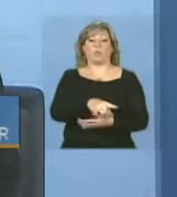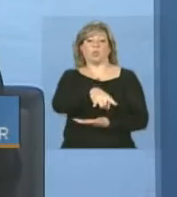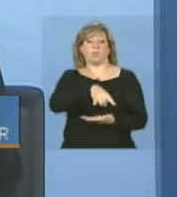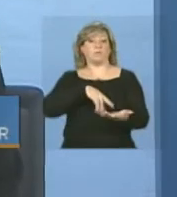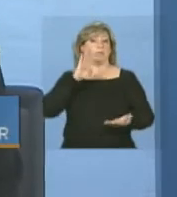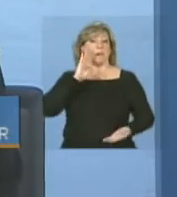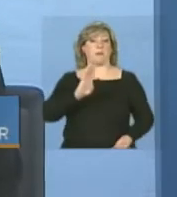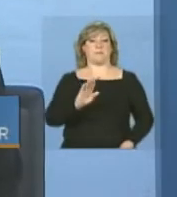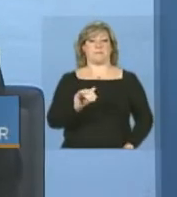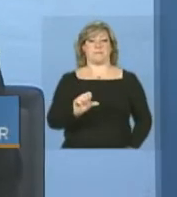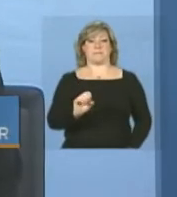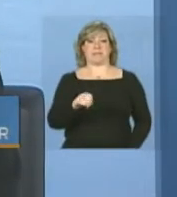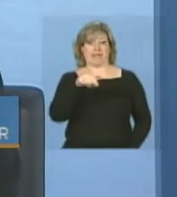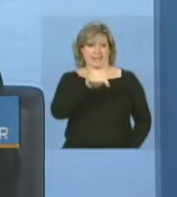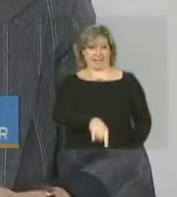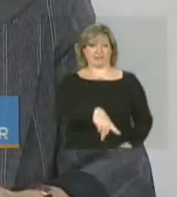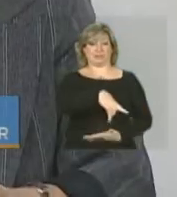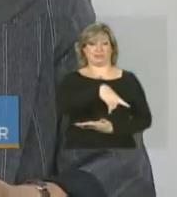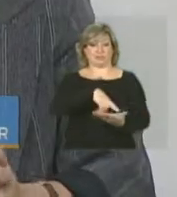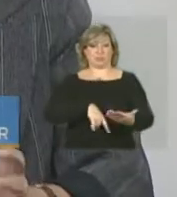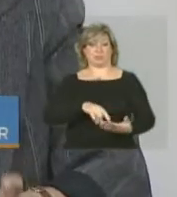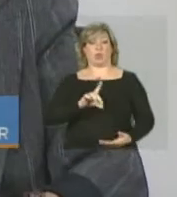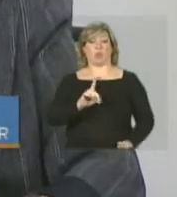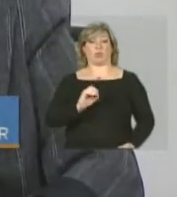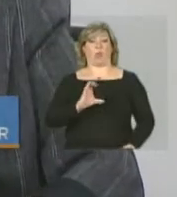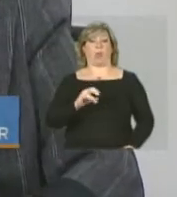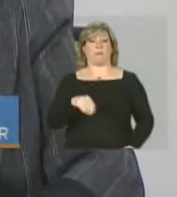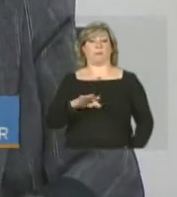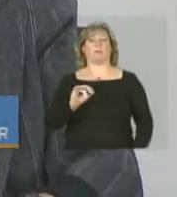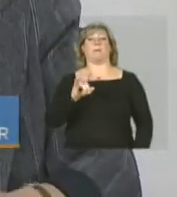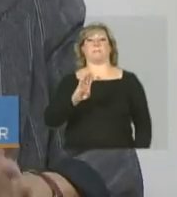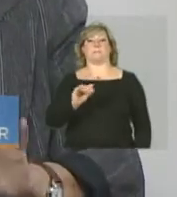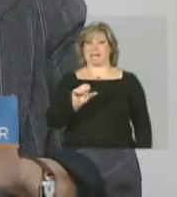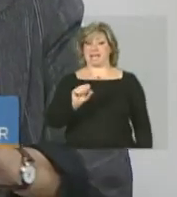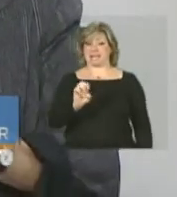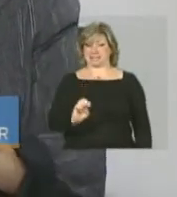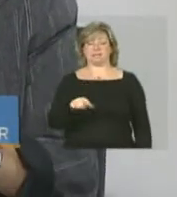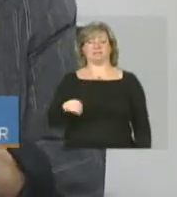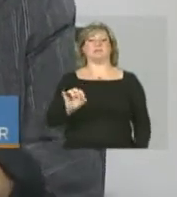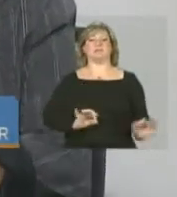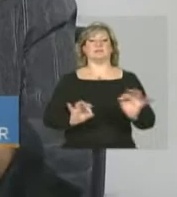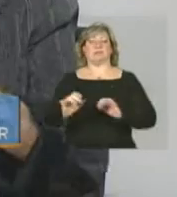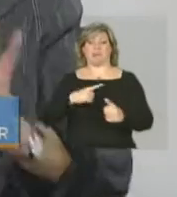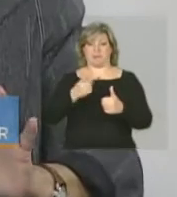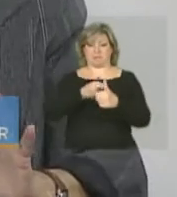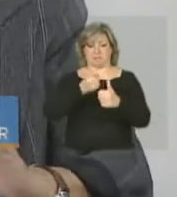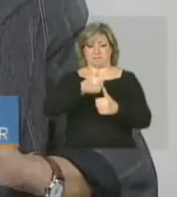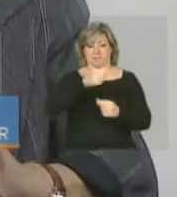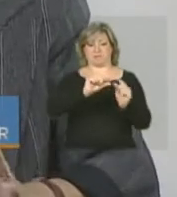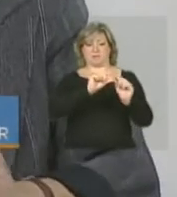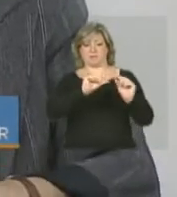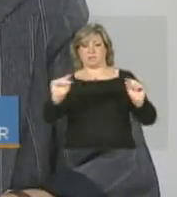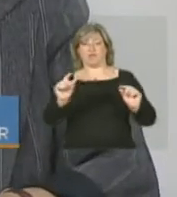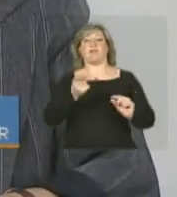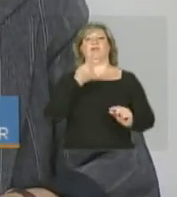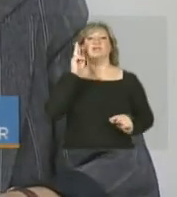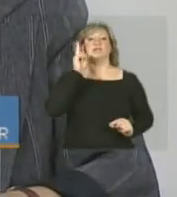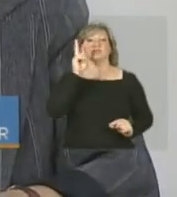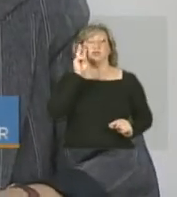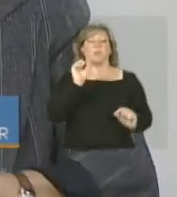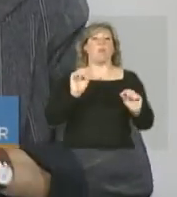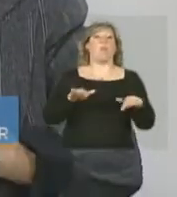base. E esse documento base ele está organizado da seguinte maneira. Tem uma parte que contextualiza o respectivo